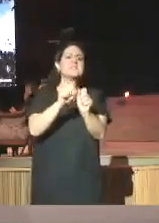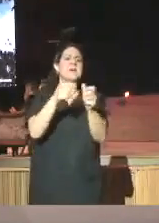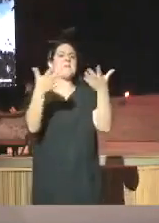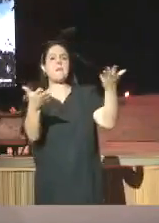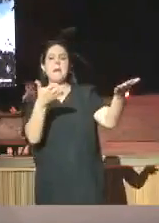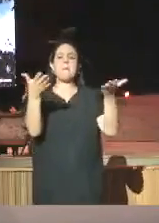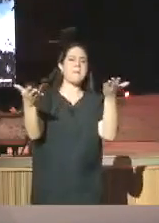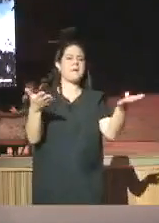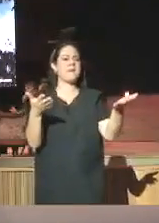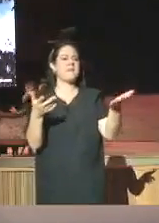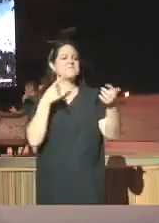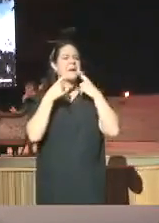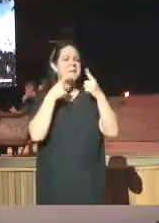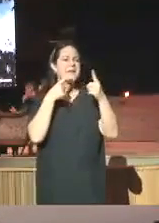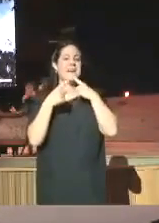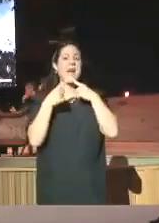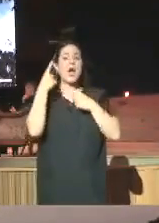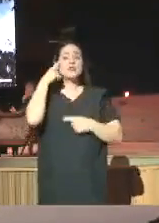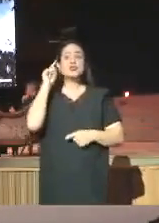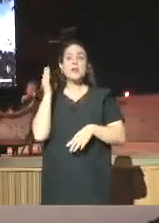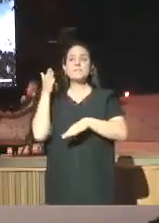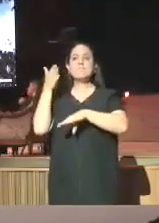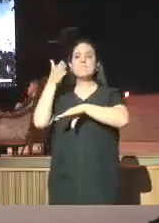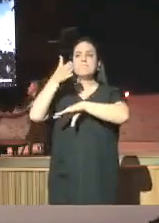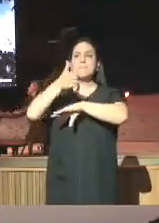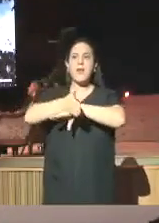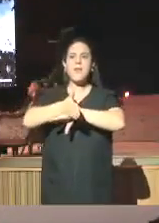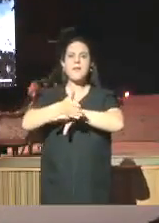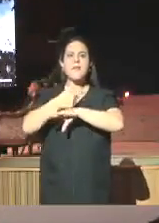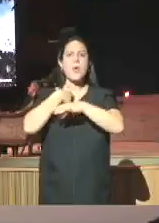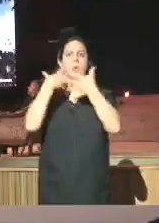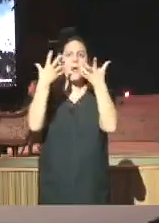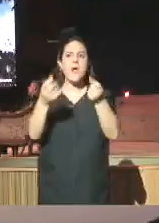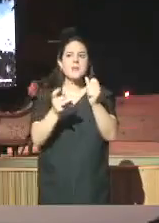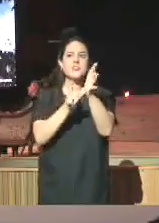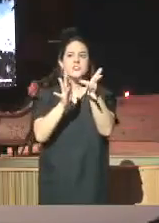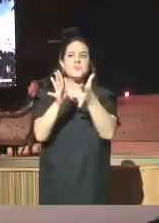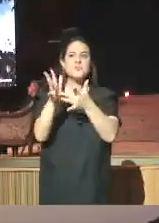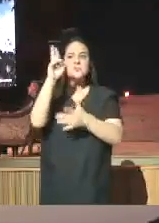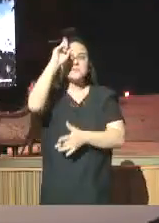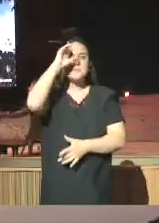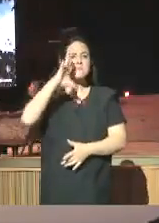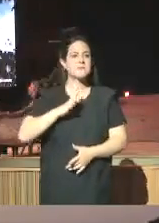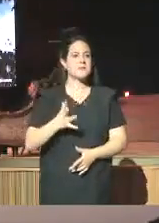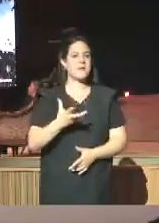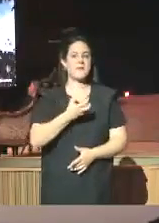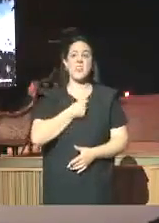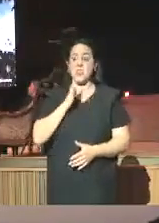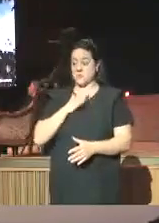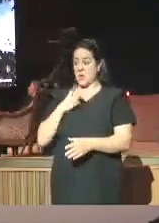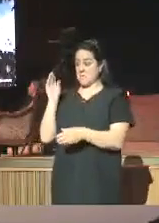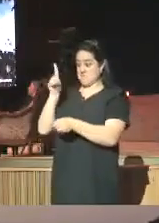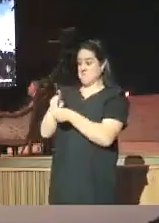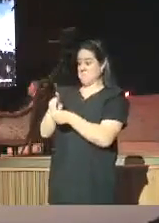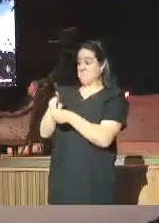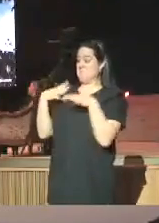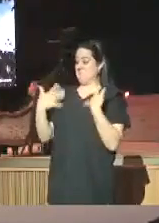não fazer aquilo até o dia que eu entrei aqui dentro recebi Jesus como senhor e salvador e olha só tô até